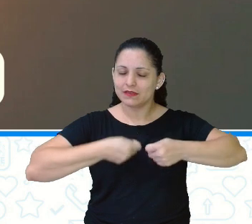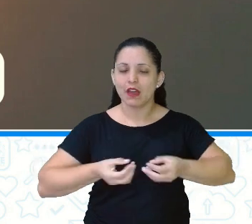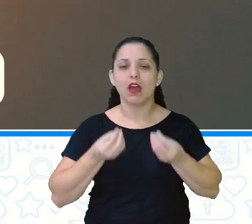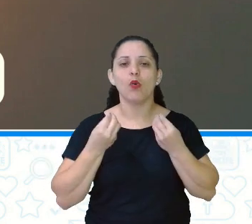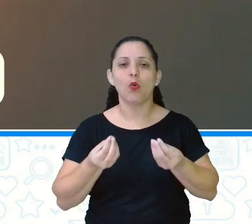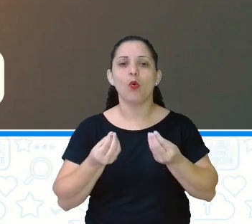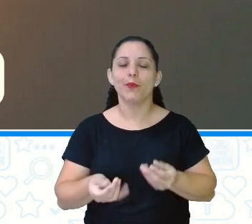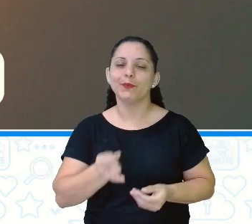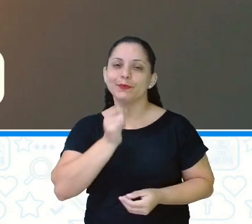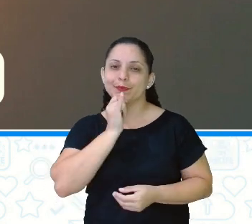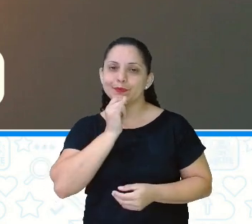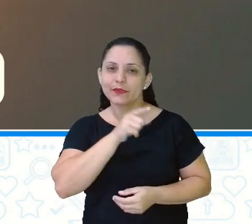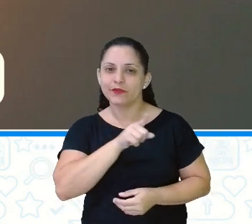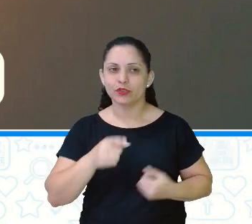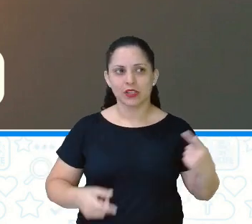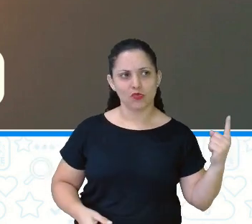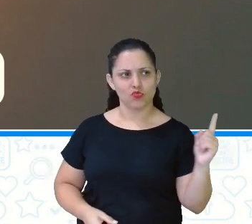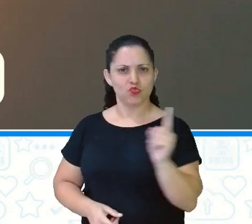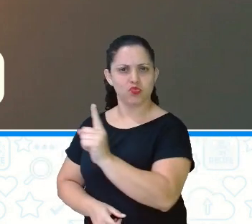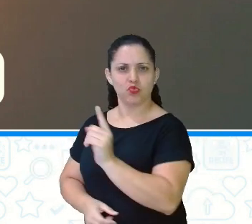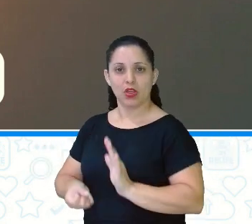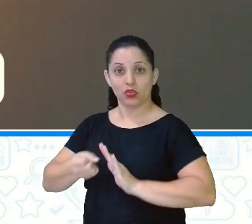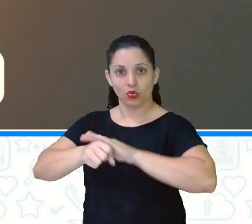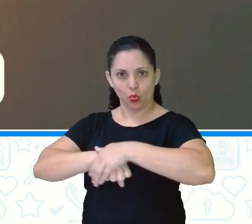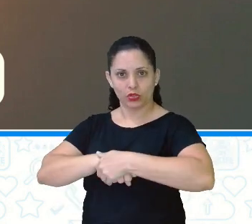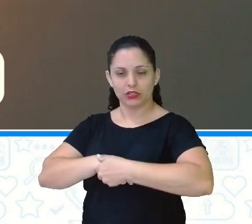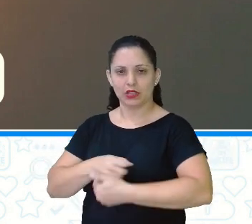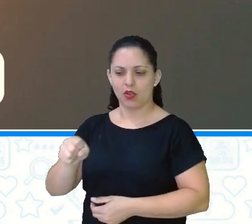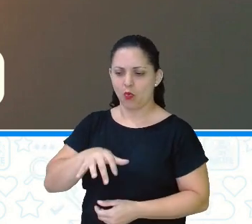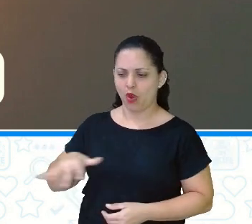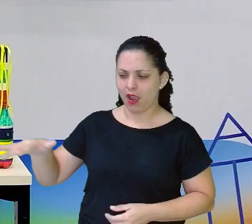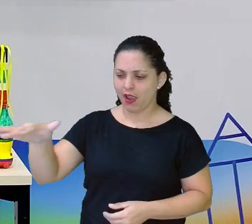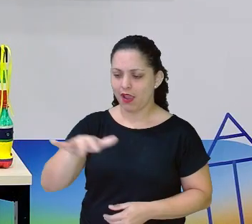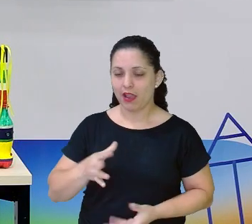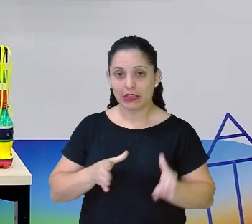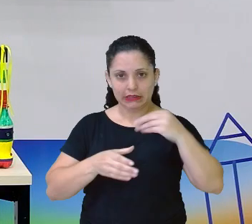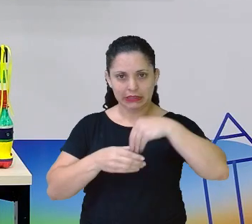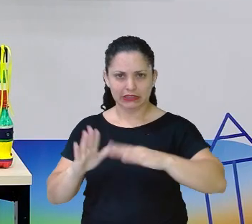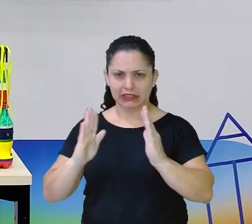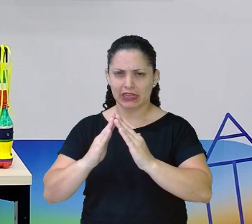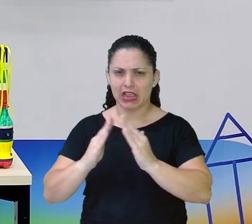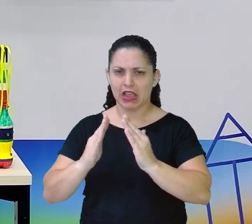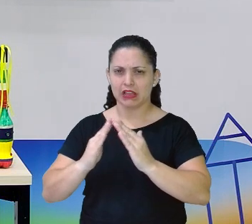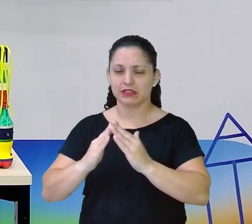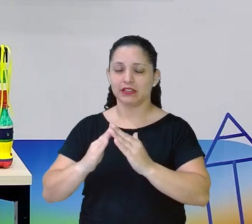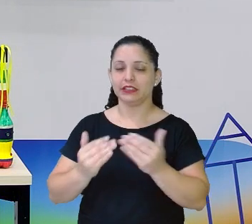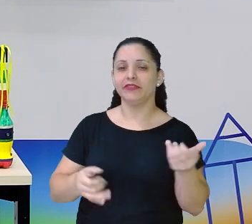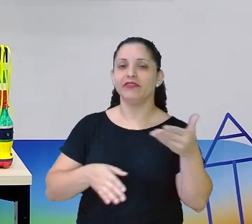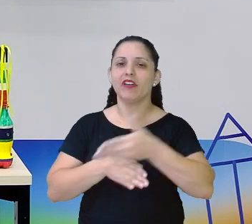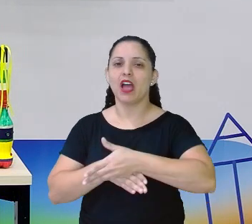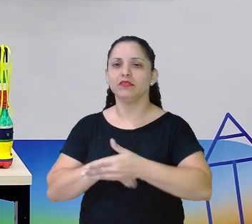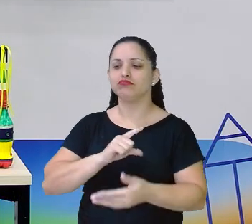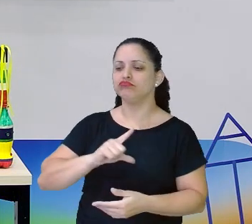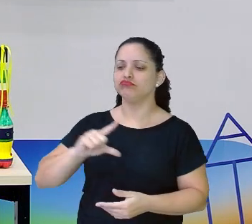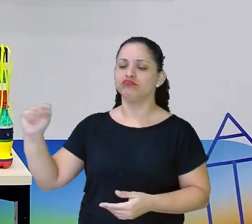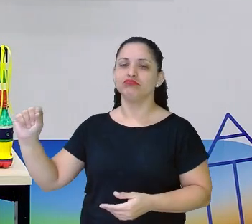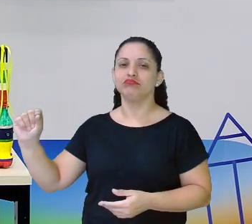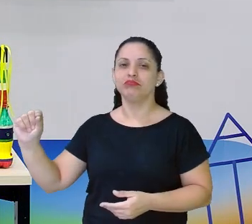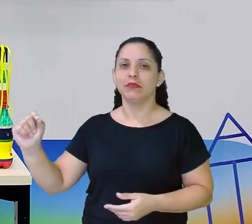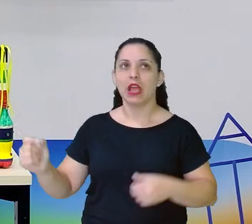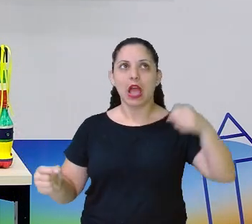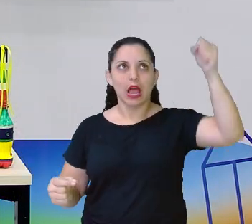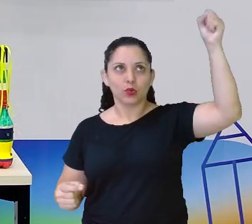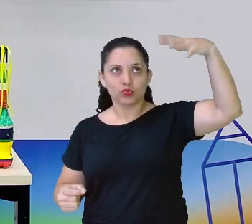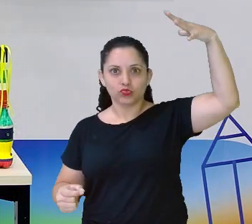como? Você saiu, está à noite, você está num espaço aí na sua casa, e você vai sair desse espaço, a luz